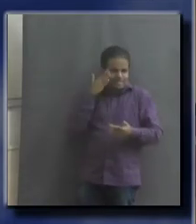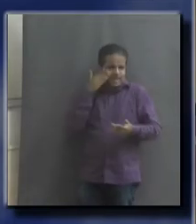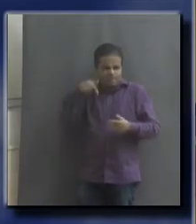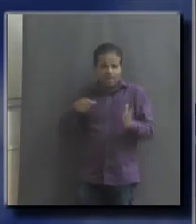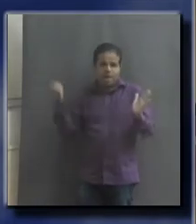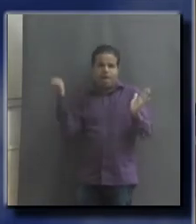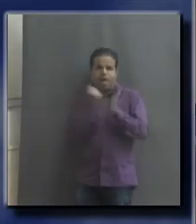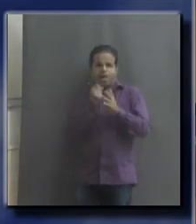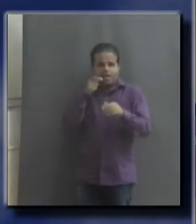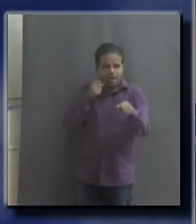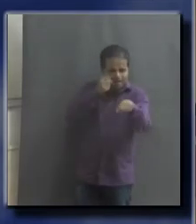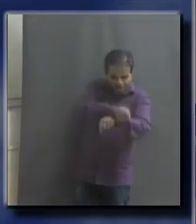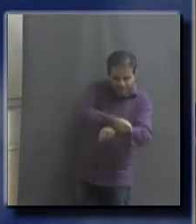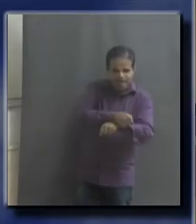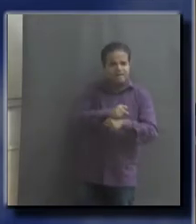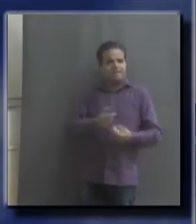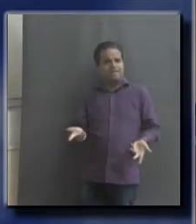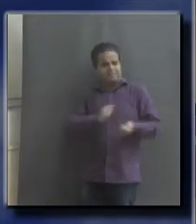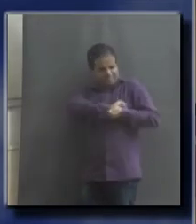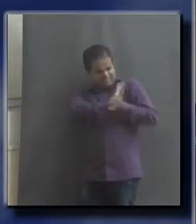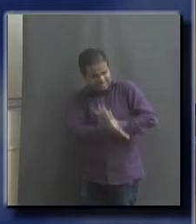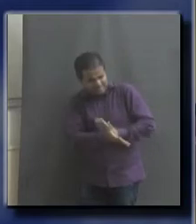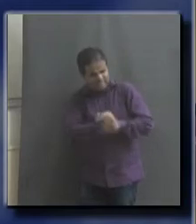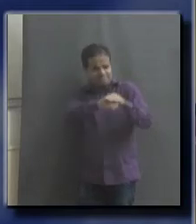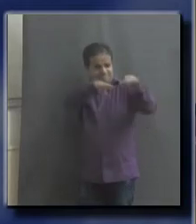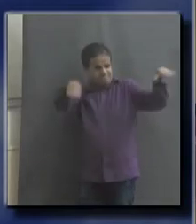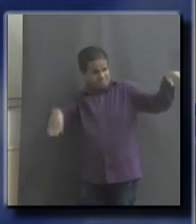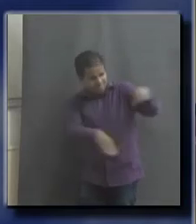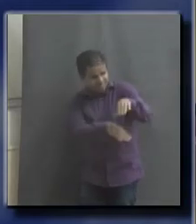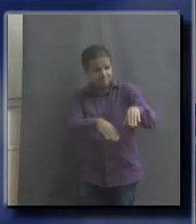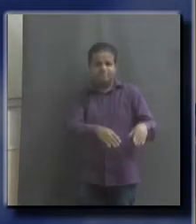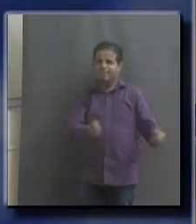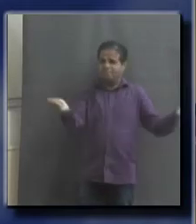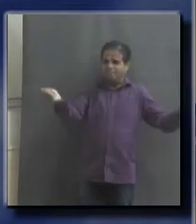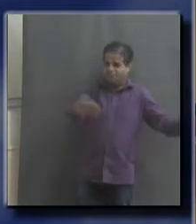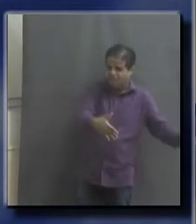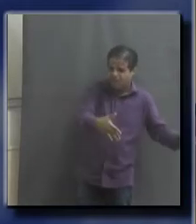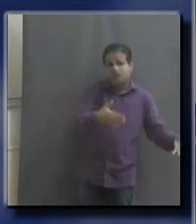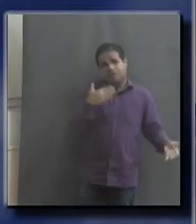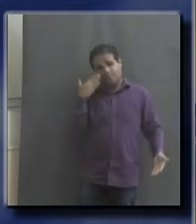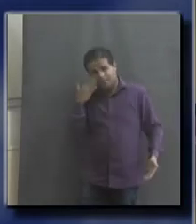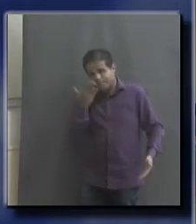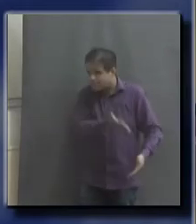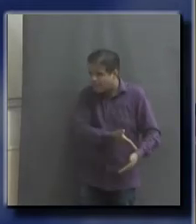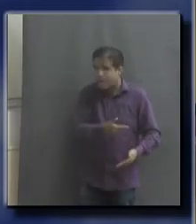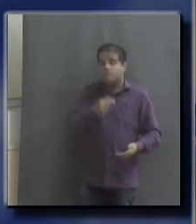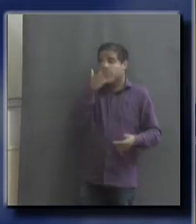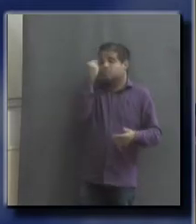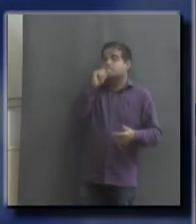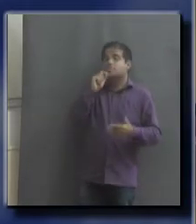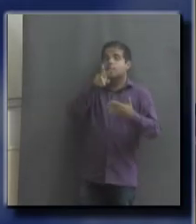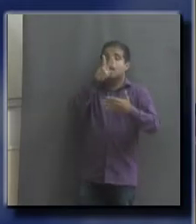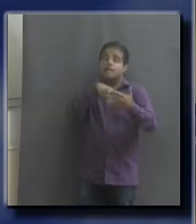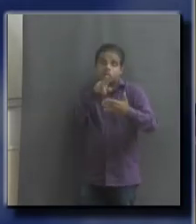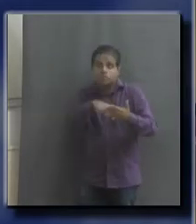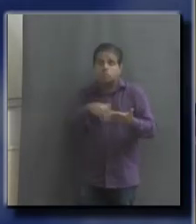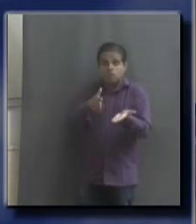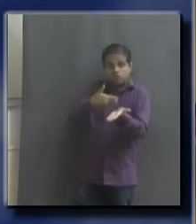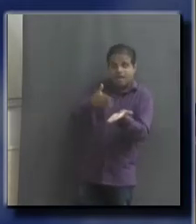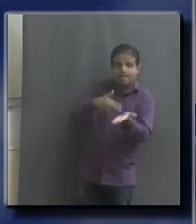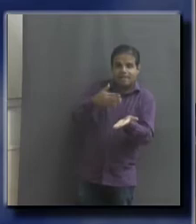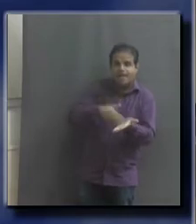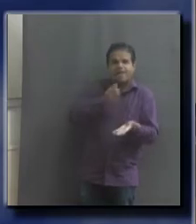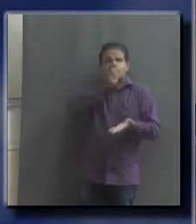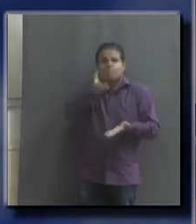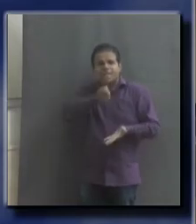pela desigualdade e pela humilhação. A gente não pode deixar de fazer a leitura também dos cadernos formativos. A